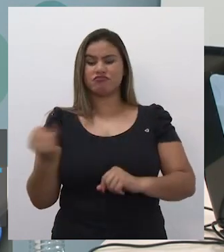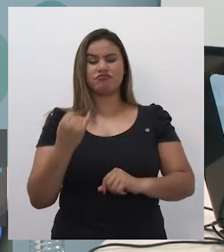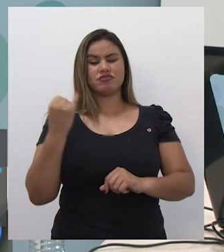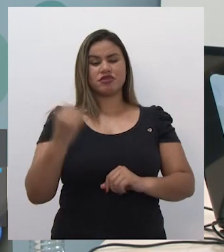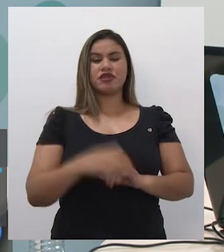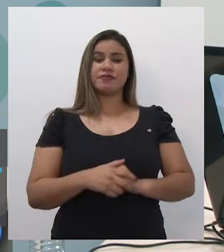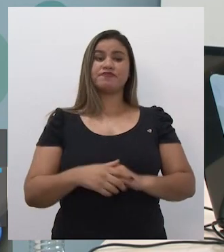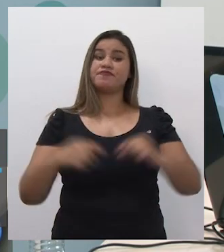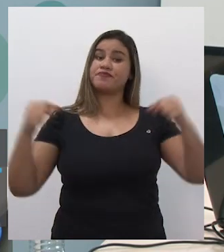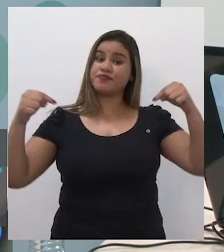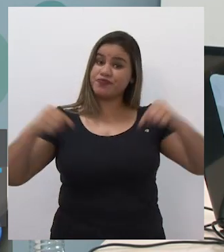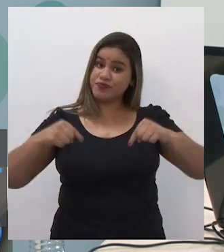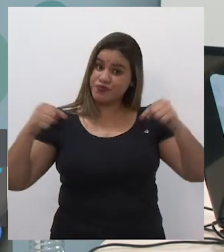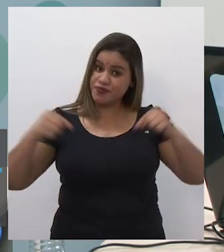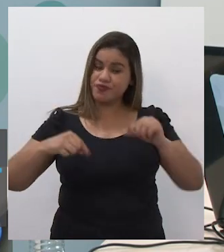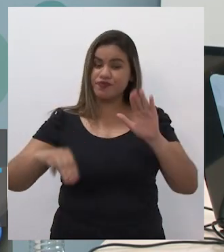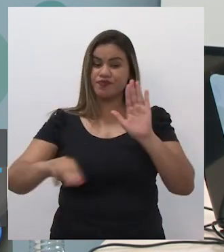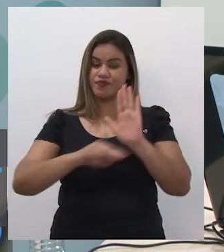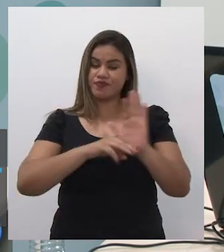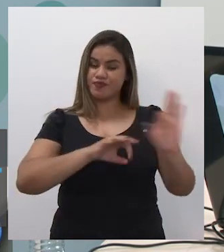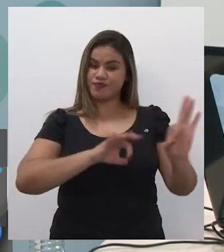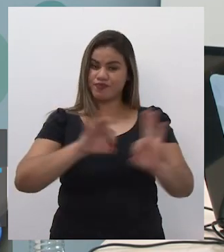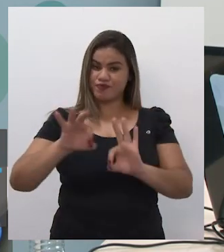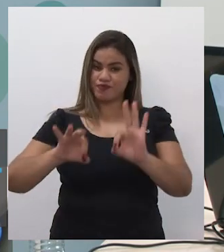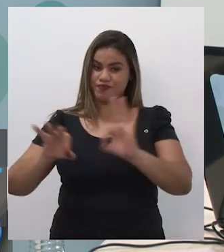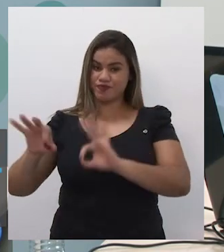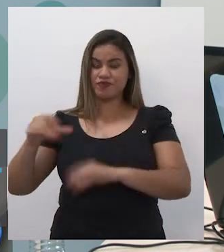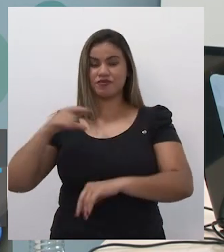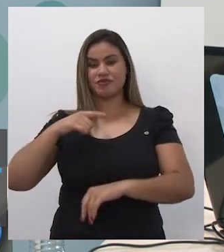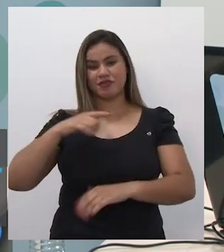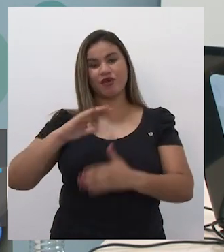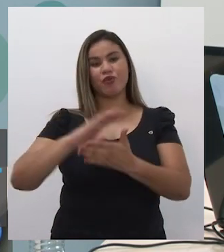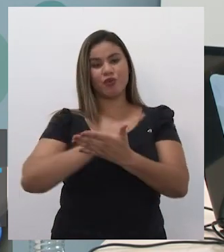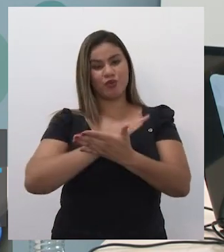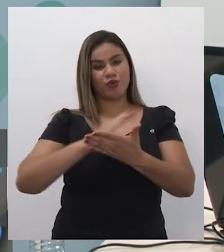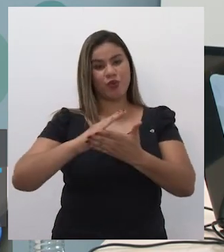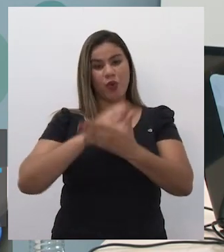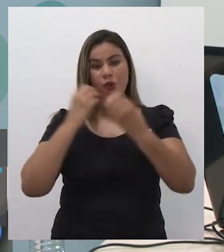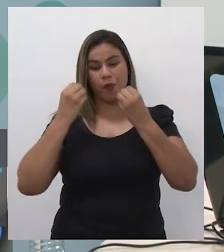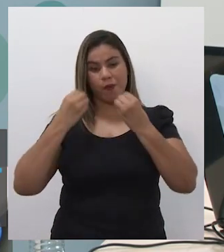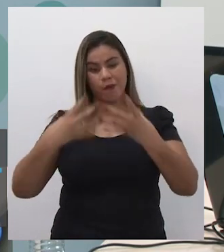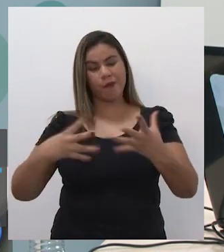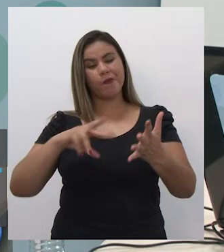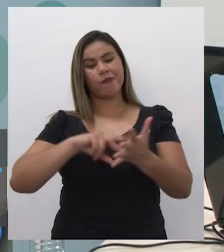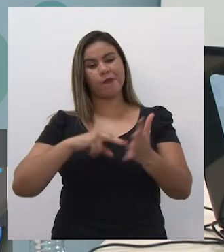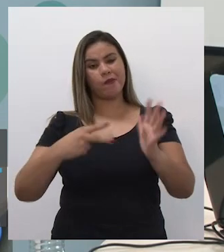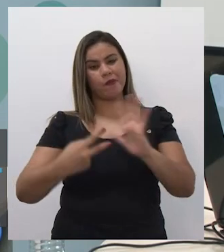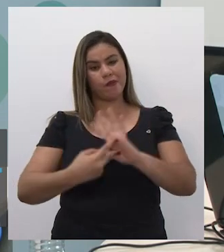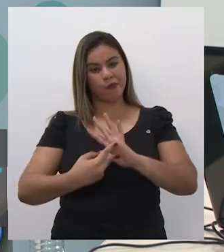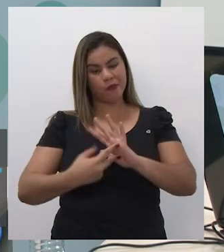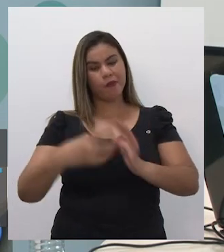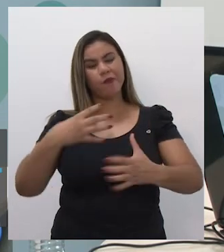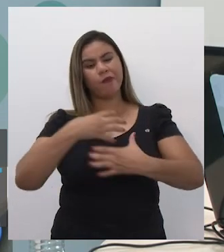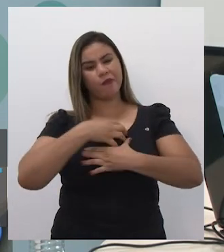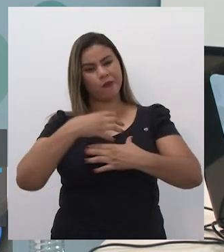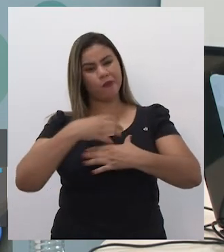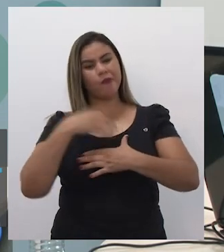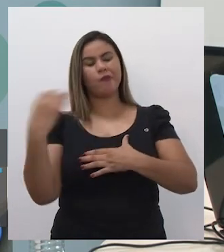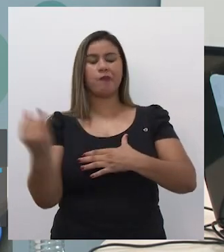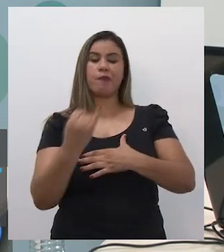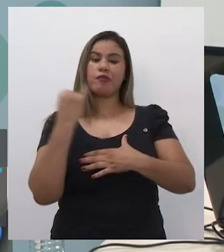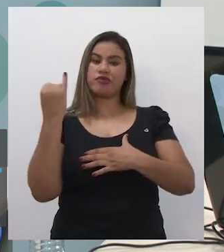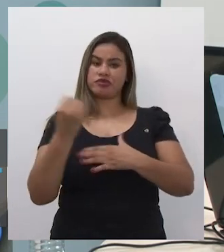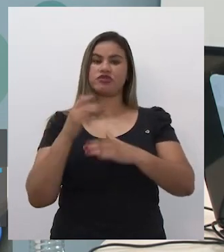Nesse momento estamos falando sobre a metodologia de projetos, que tem vantagens muito significativas nesse momento, né? Que elegemos